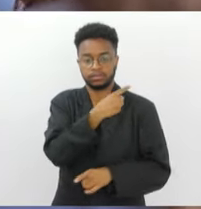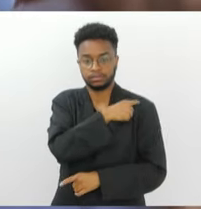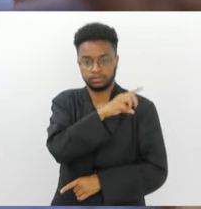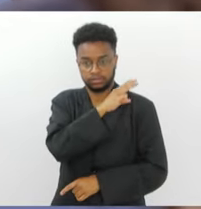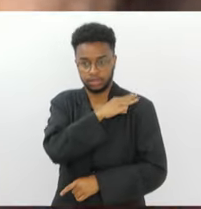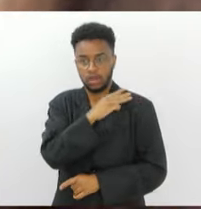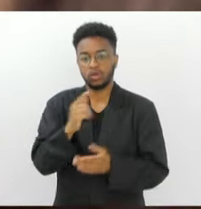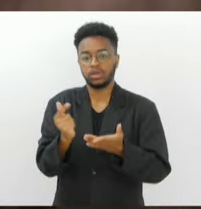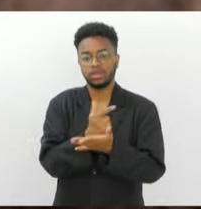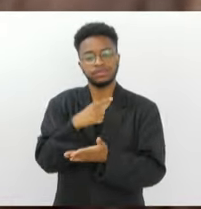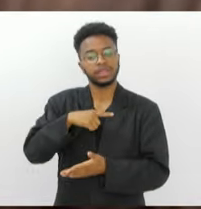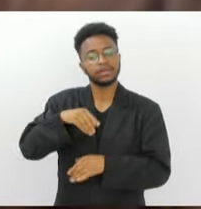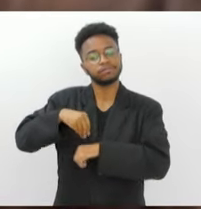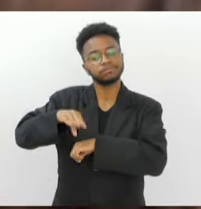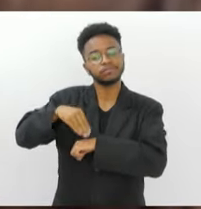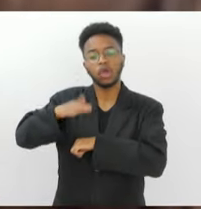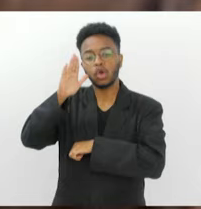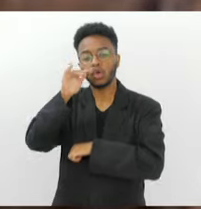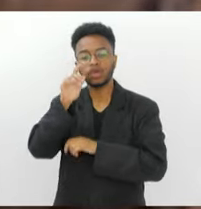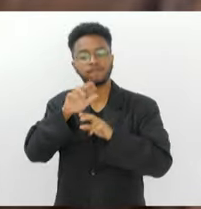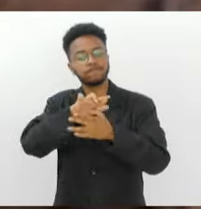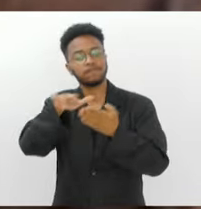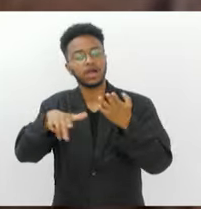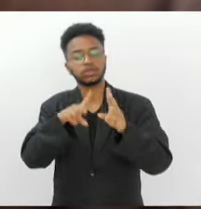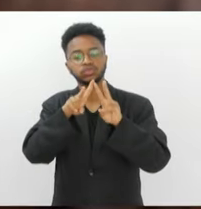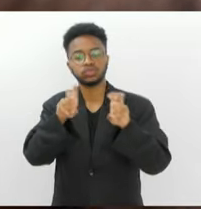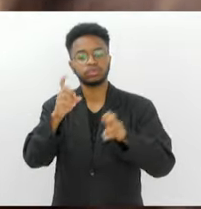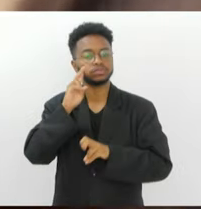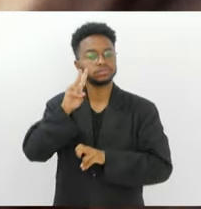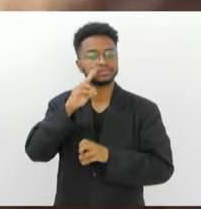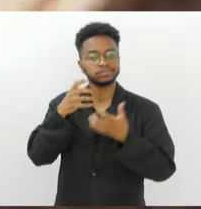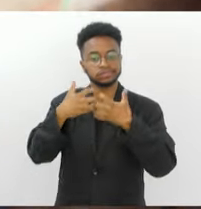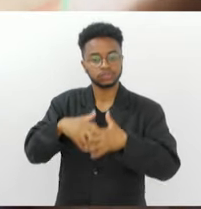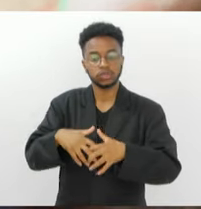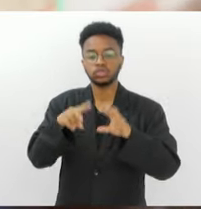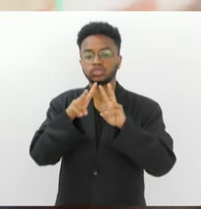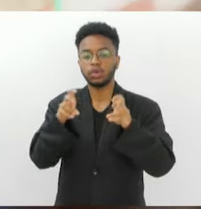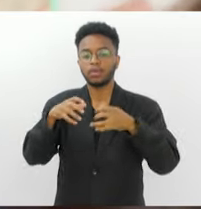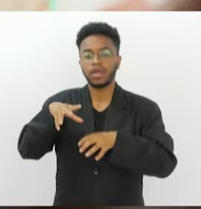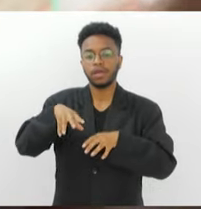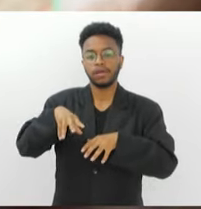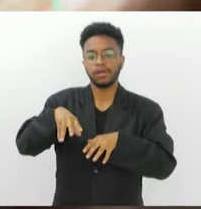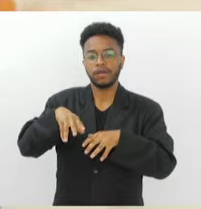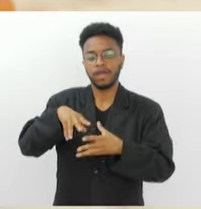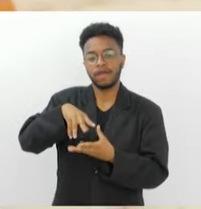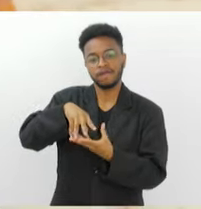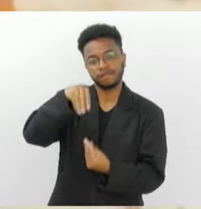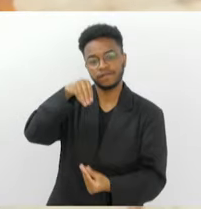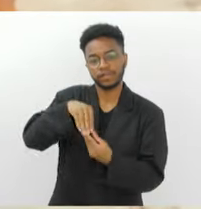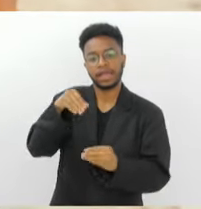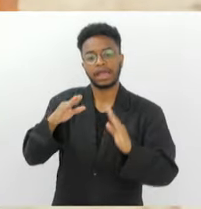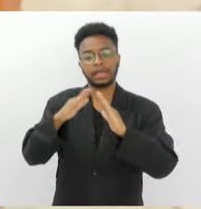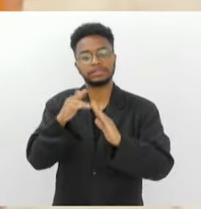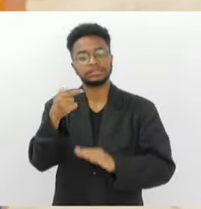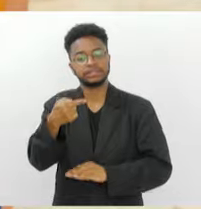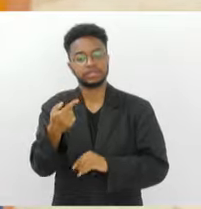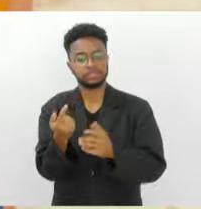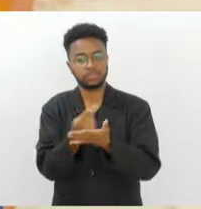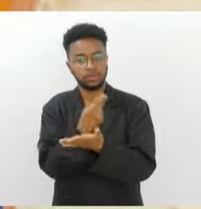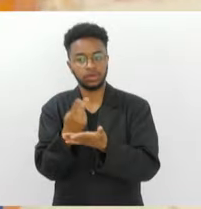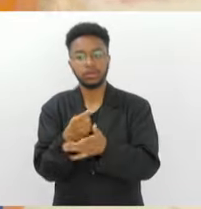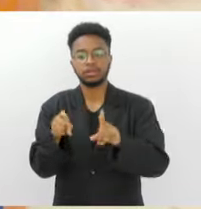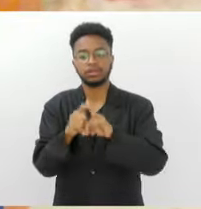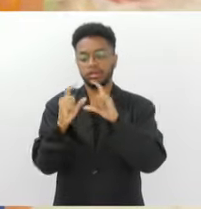apresenta várias curiosidades da história de Petrópolis, como as assombrações da Casa dos Sete Erros, os rótulos da